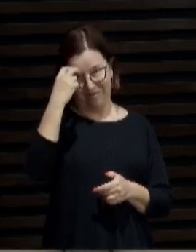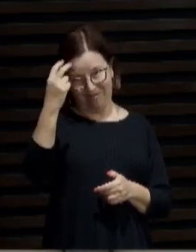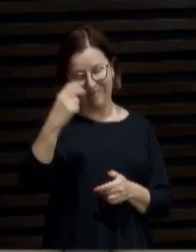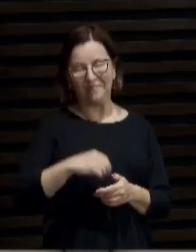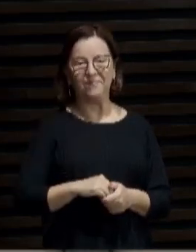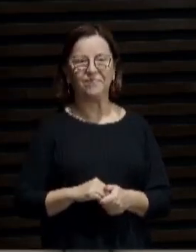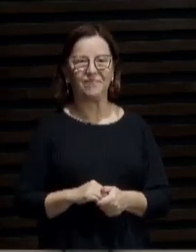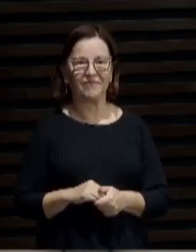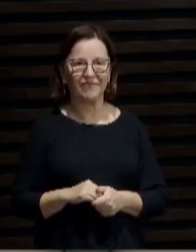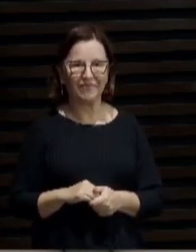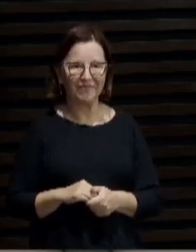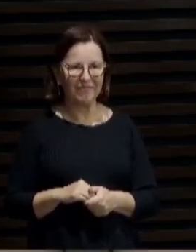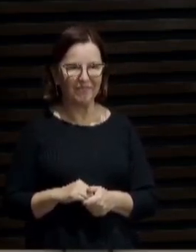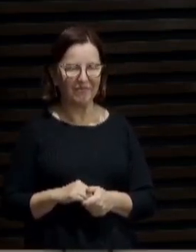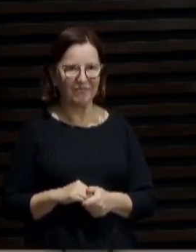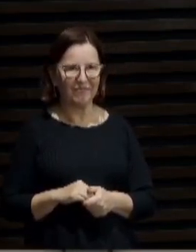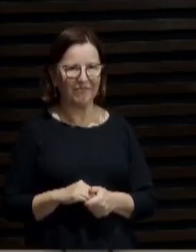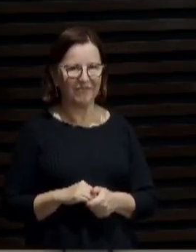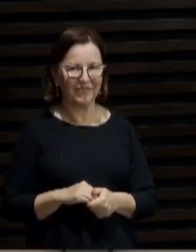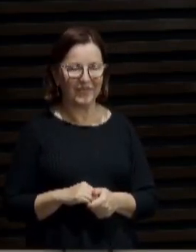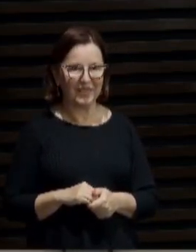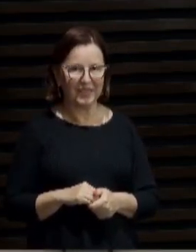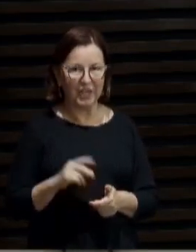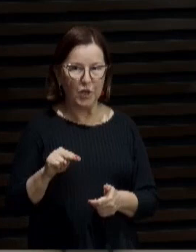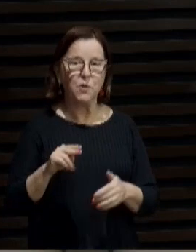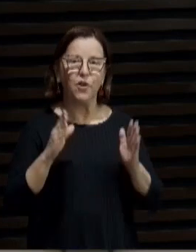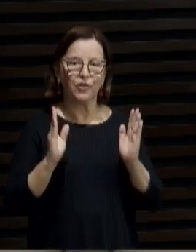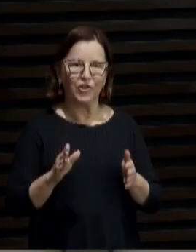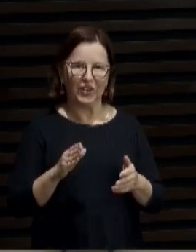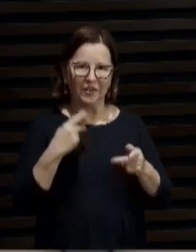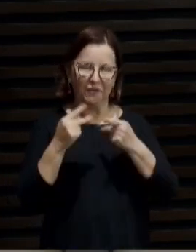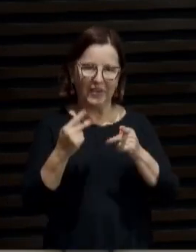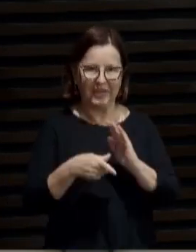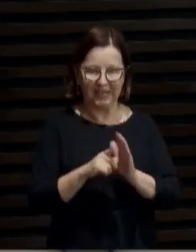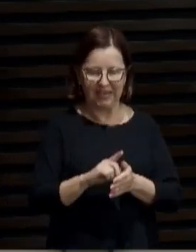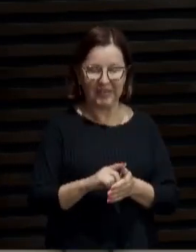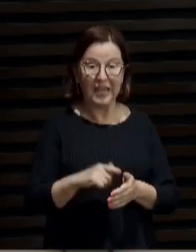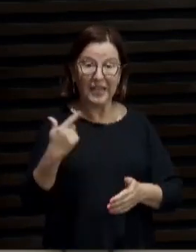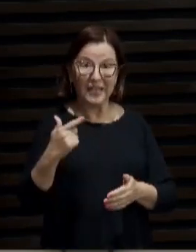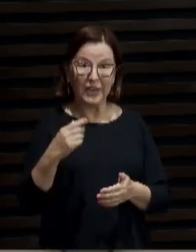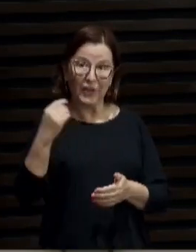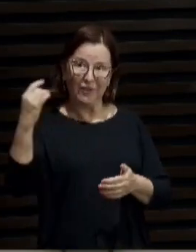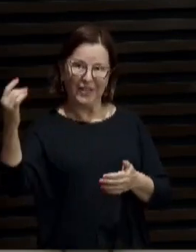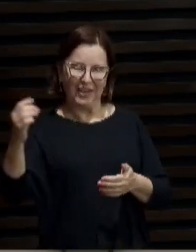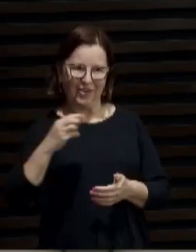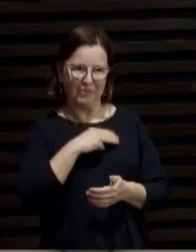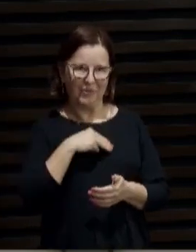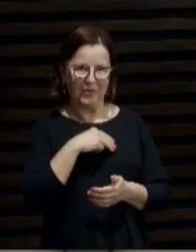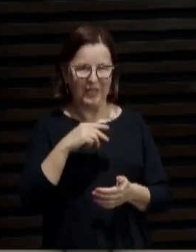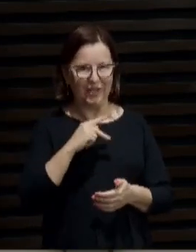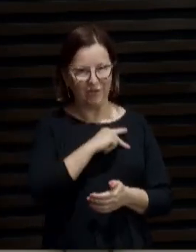já dissemos nas oportunidades anteriores, na segunda viagem missionária de Paulo,